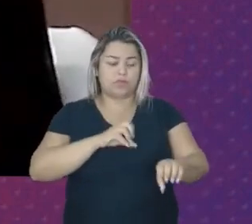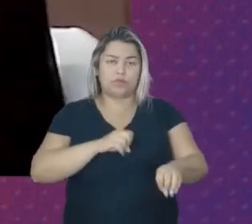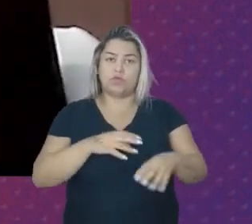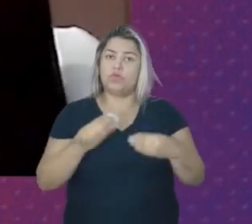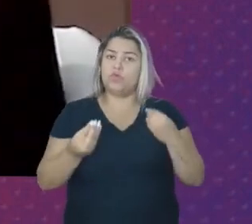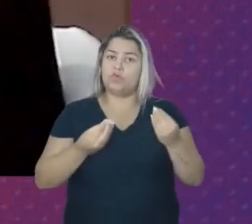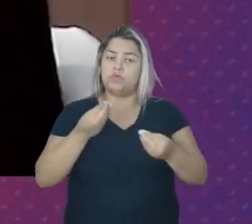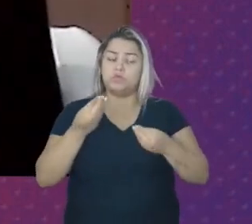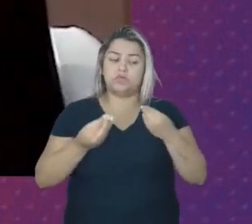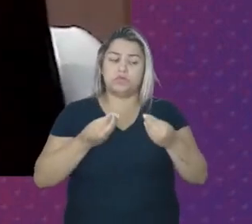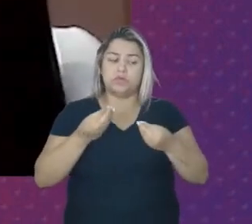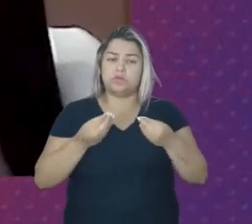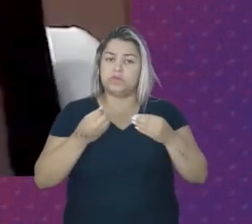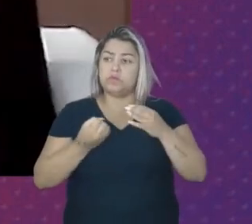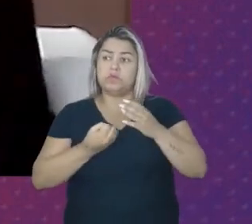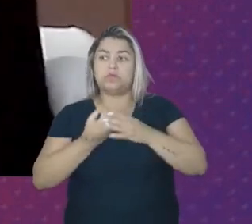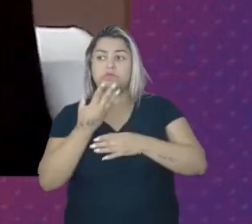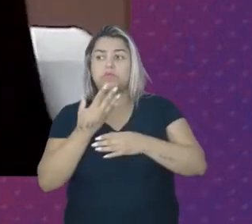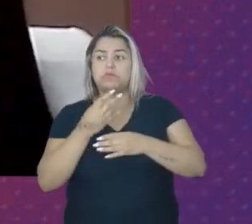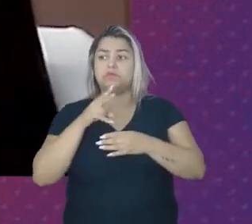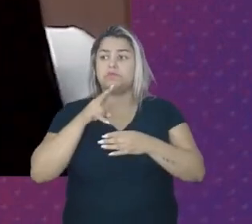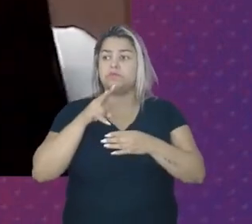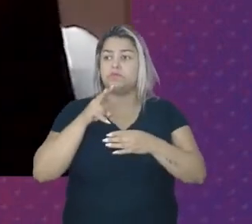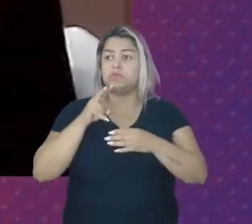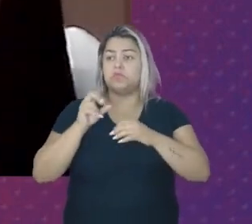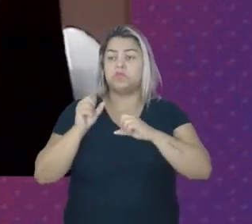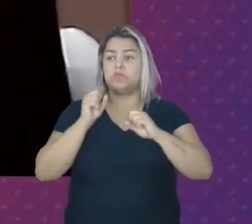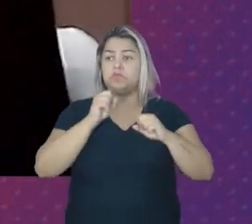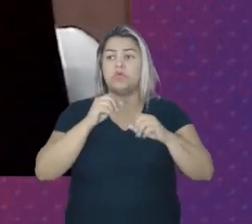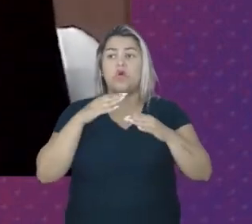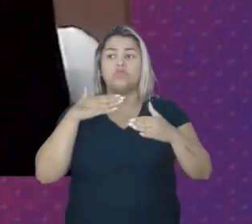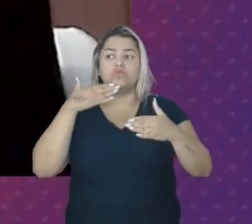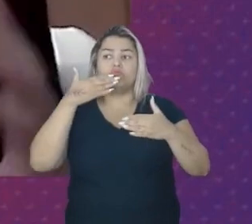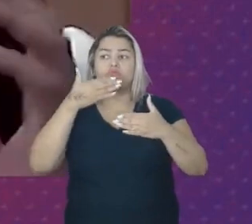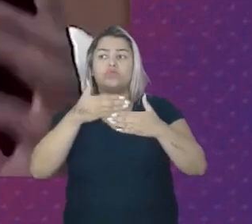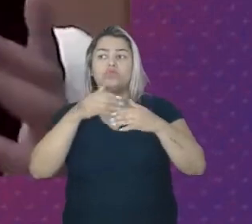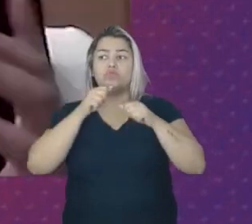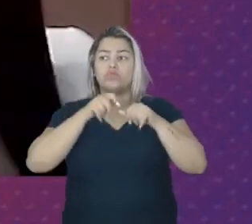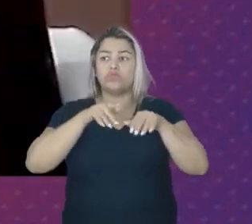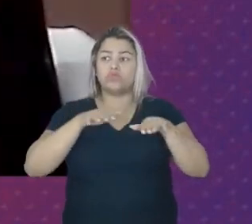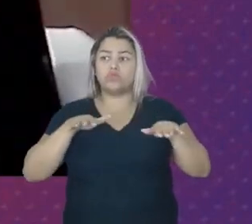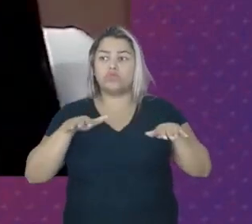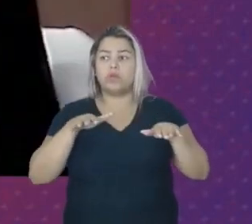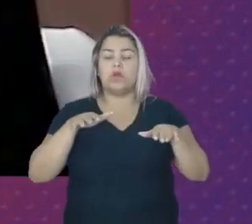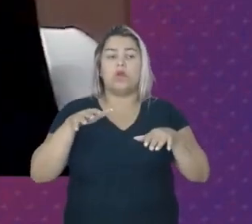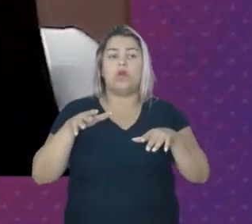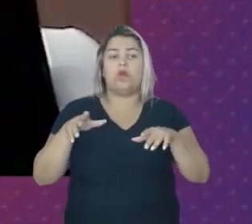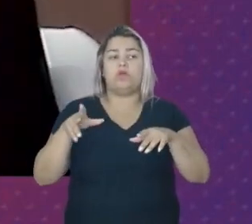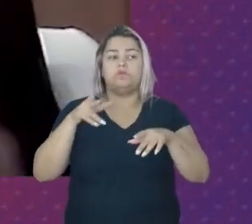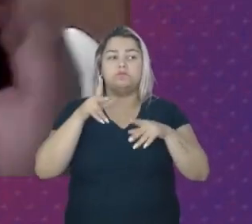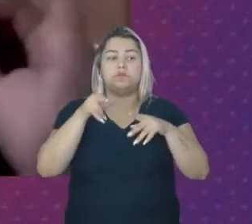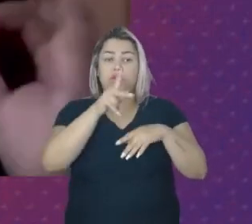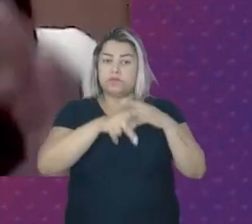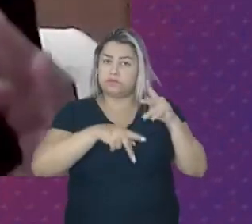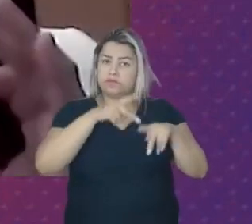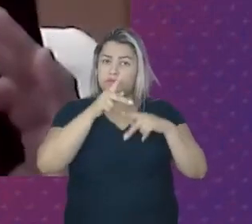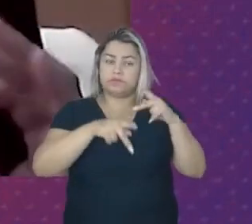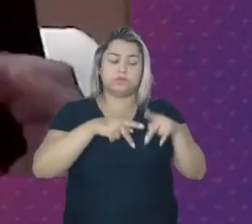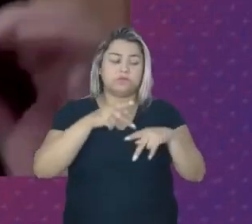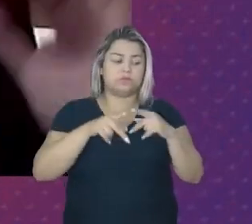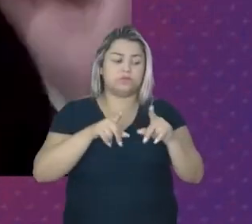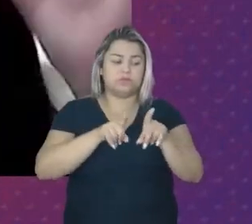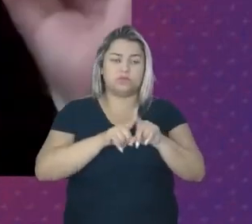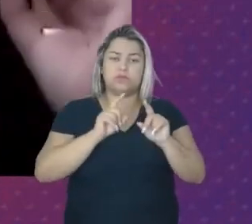ser a limitação criativa que você pode colocar para atingir os seus públicos? Bem, a primeira coisa que você